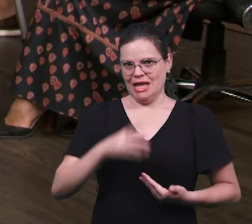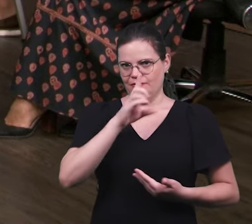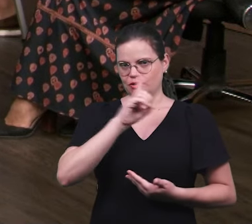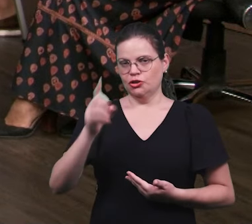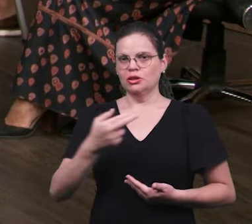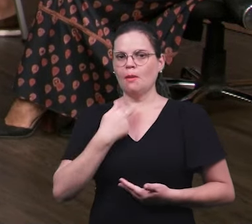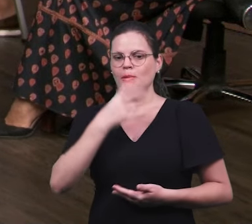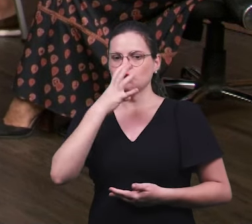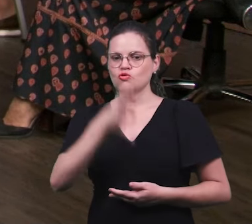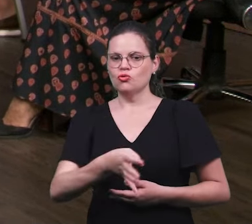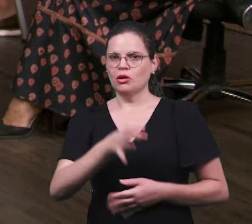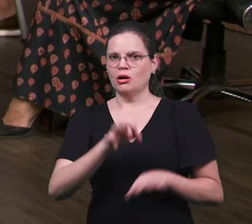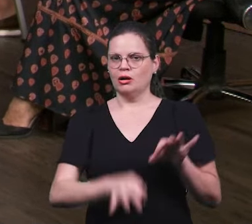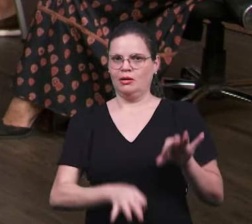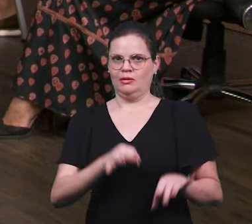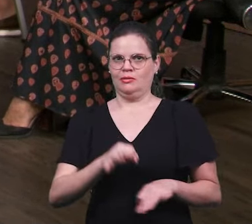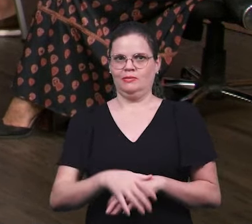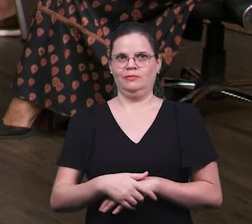julgar.